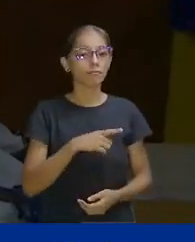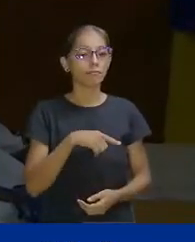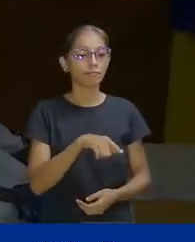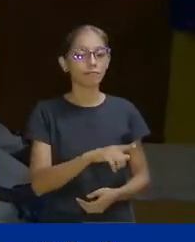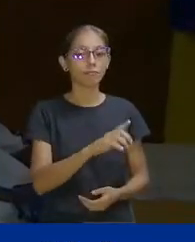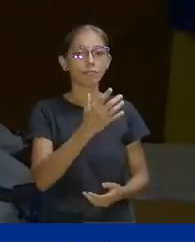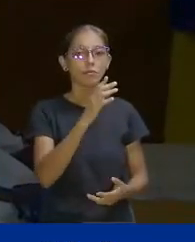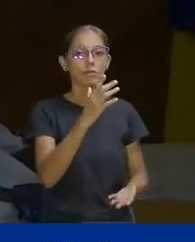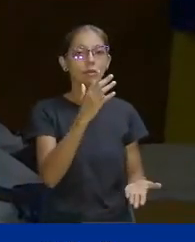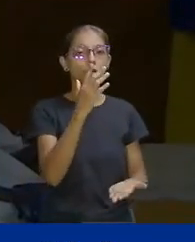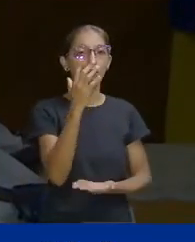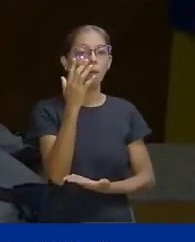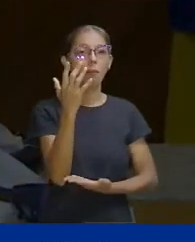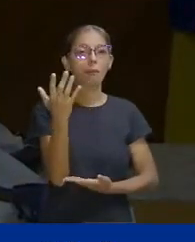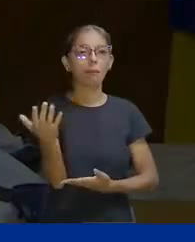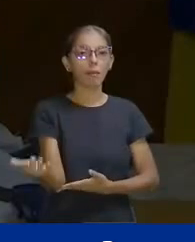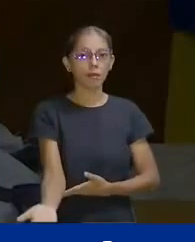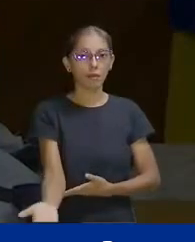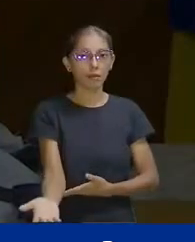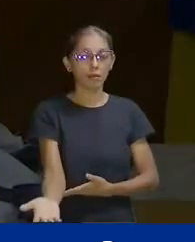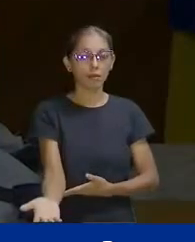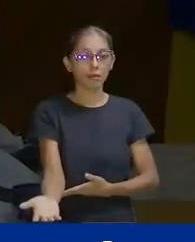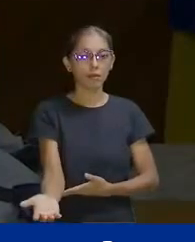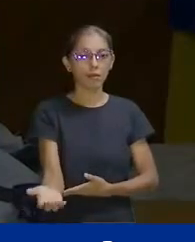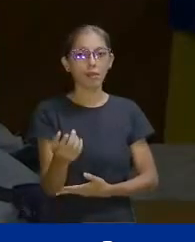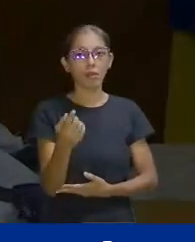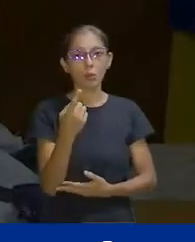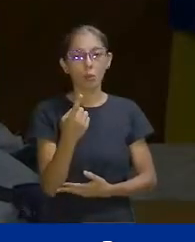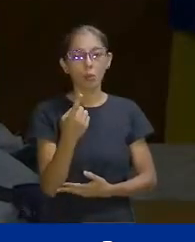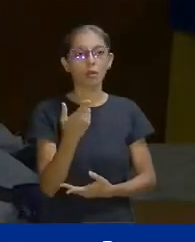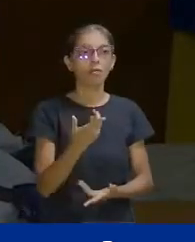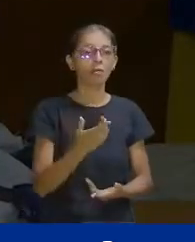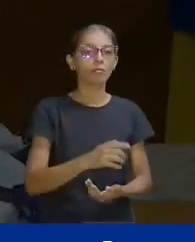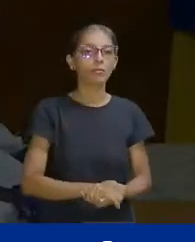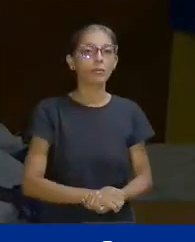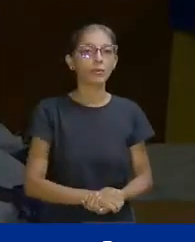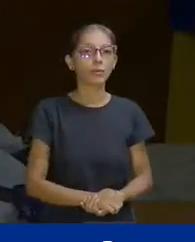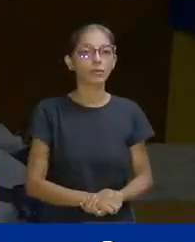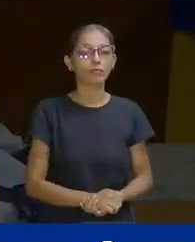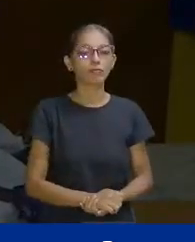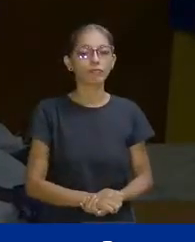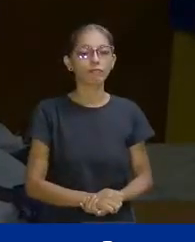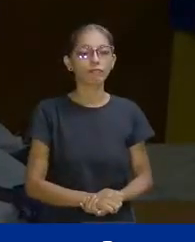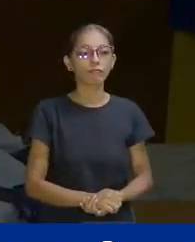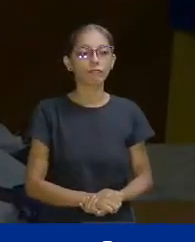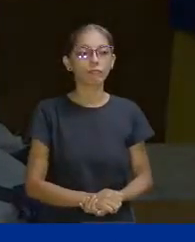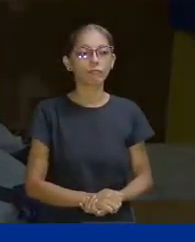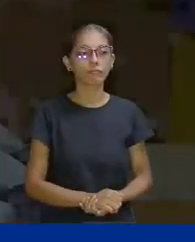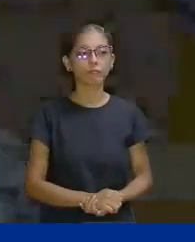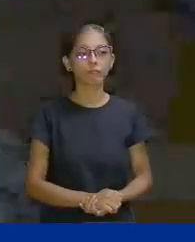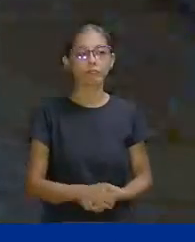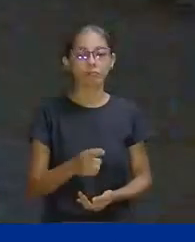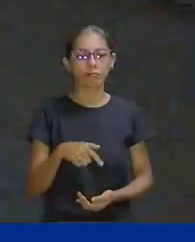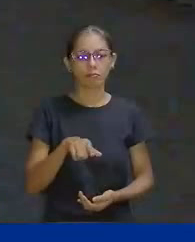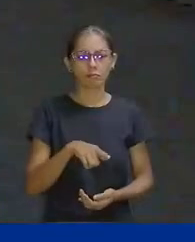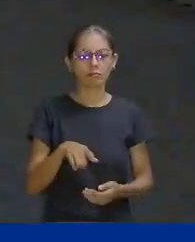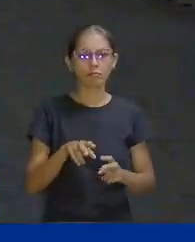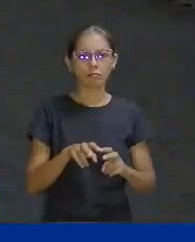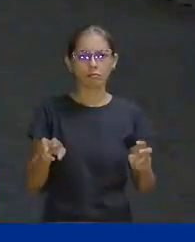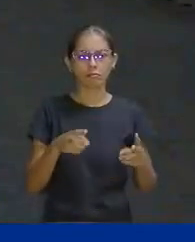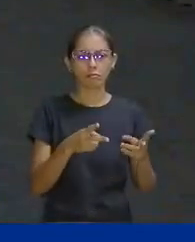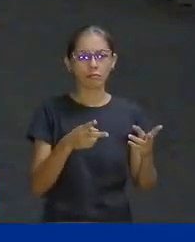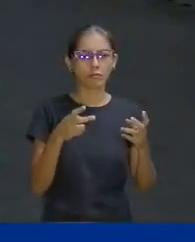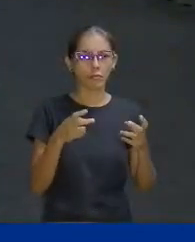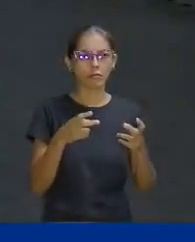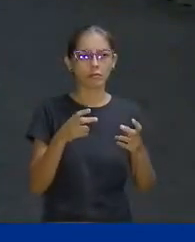que derrubam uma árvore, Paulo, Sara, Tina, Paulo, todos que estão aqui, uma